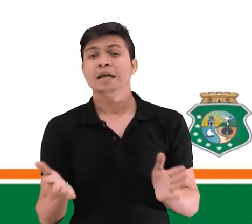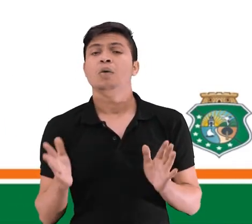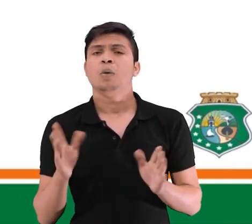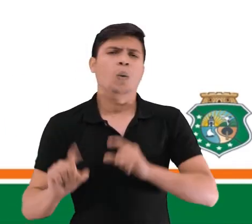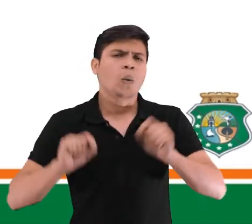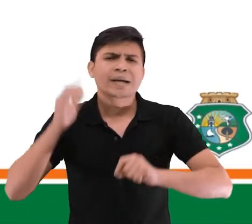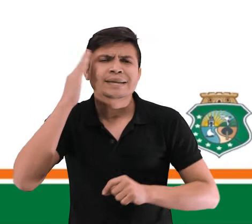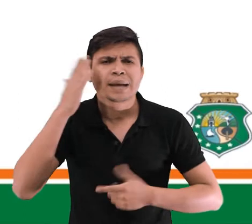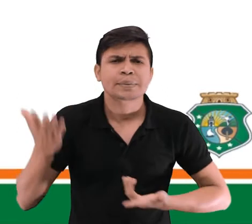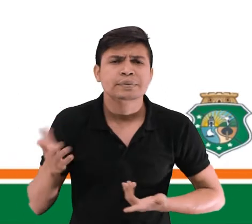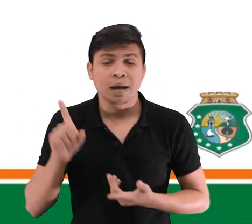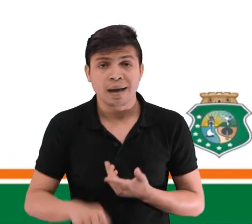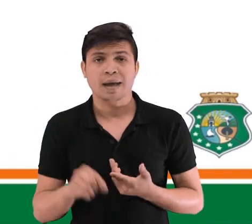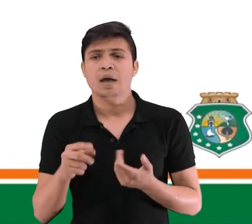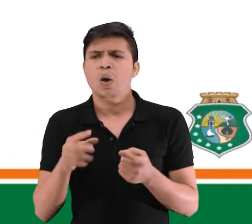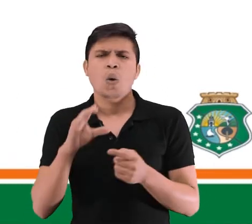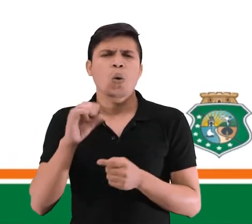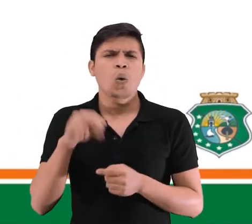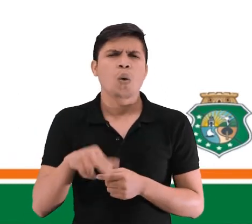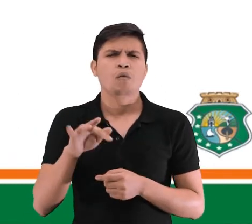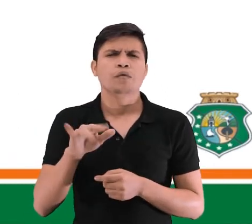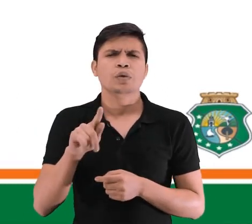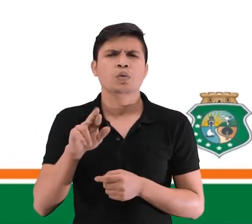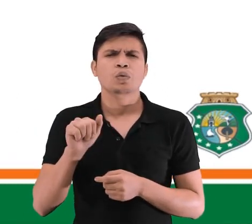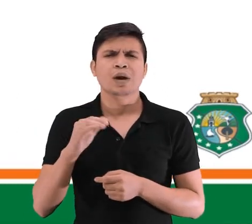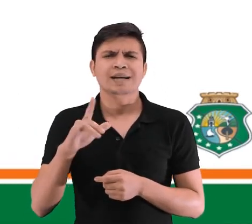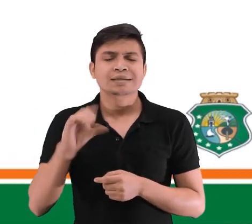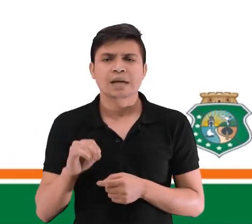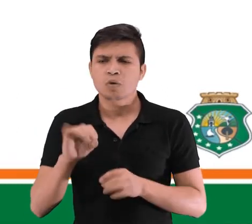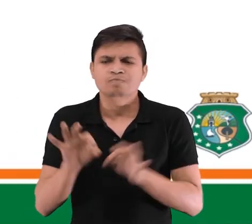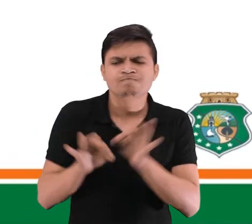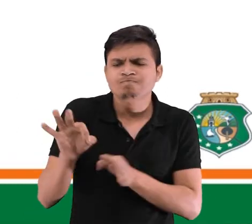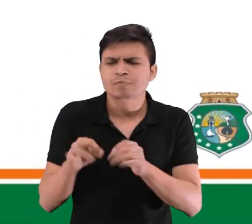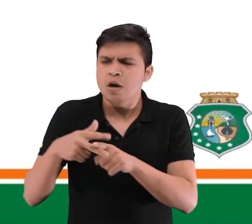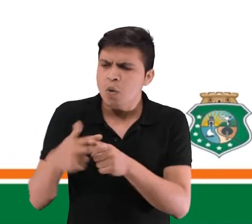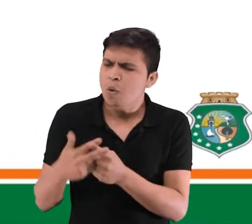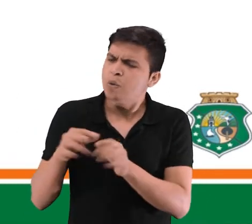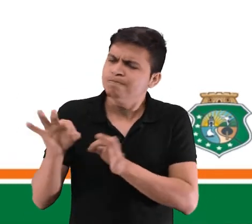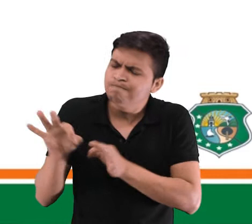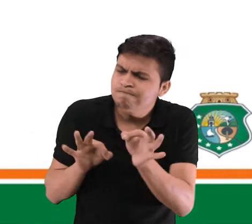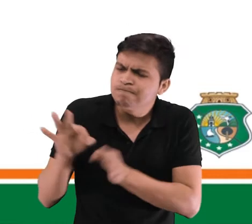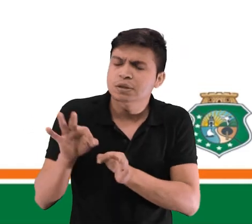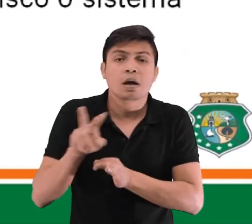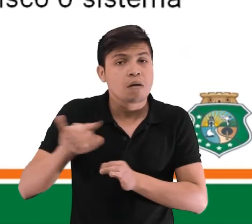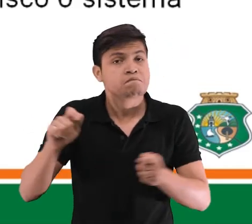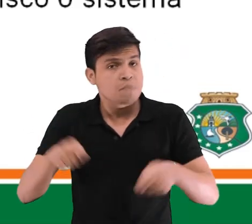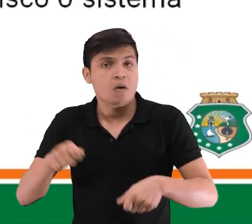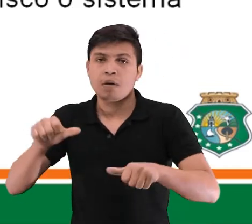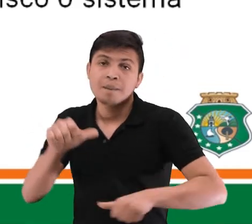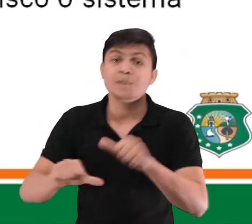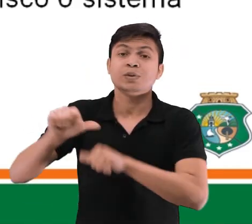setup? Setup é a parte de configuração. É como se fosse uma opção de configuração que você vai mudar